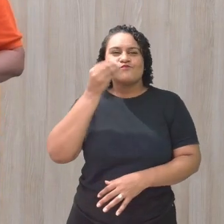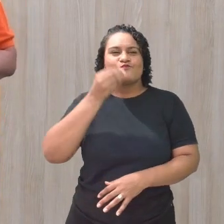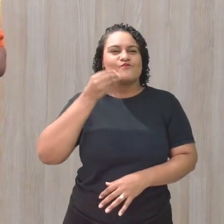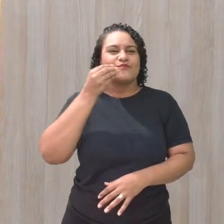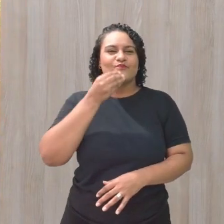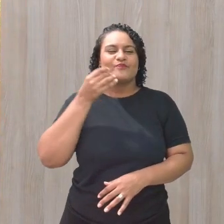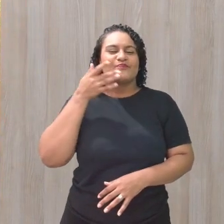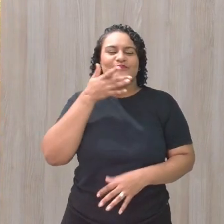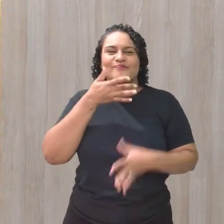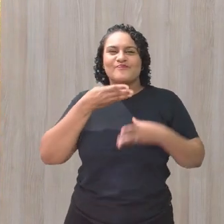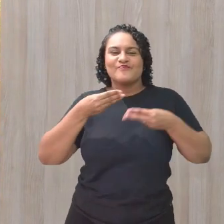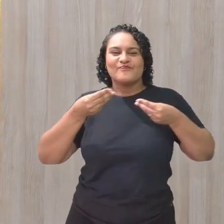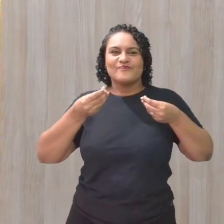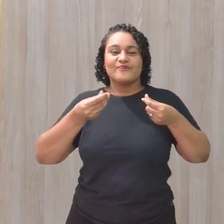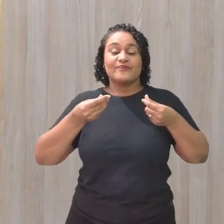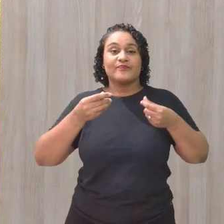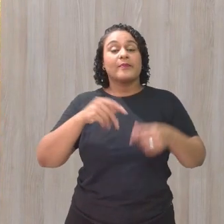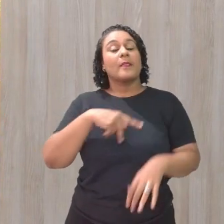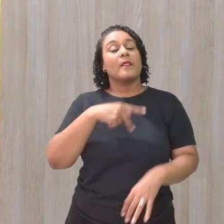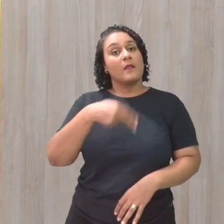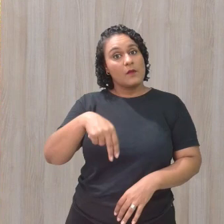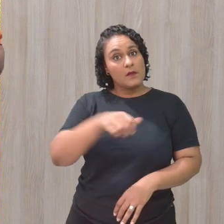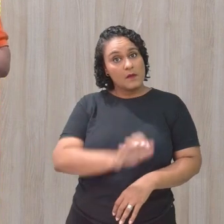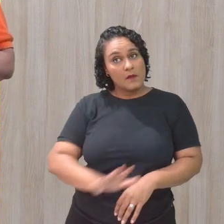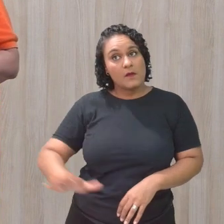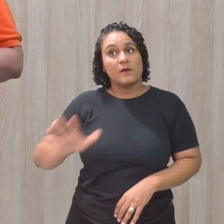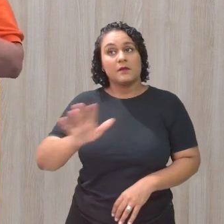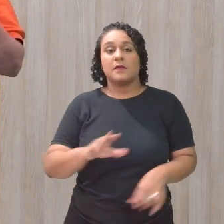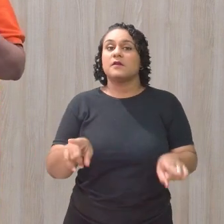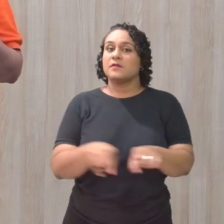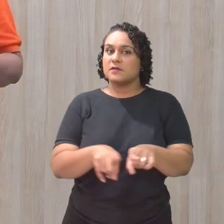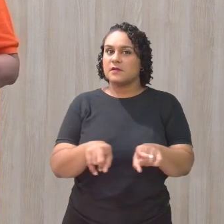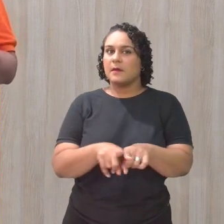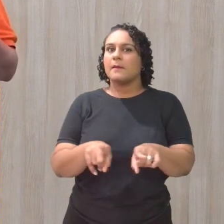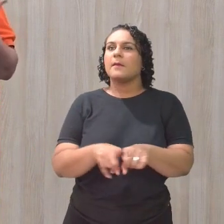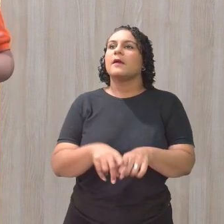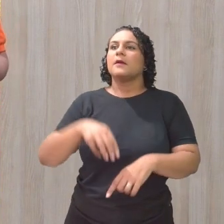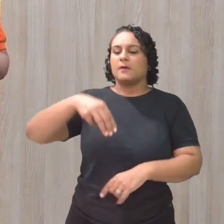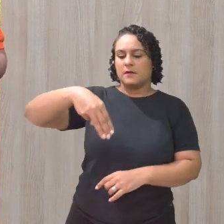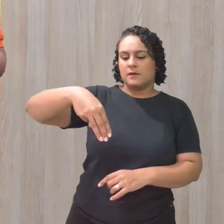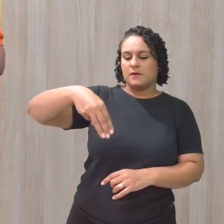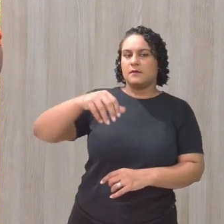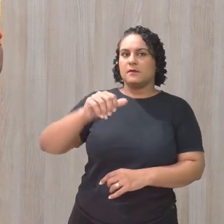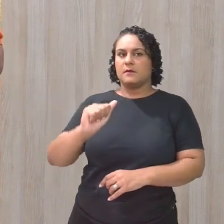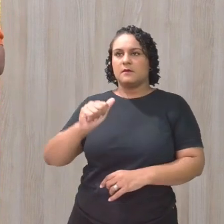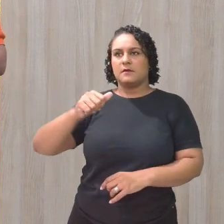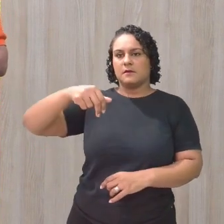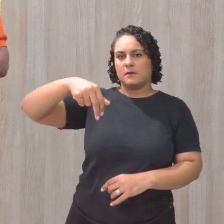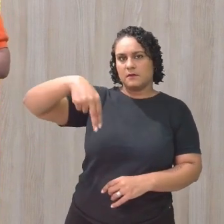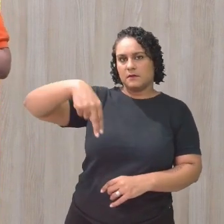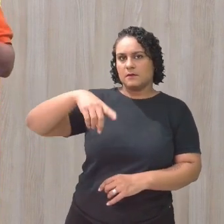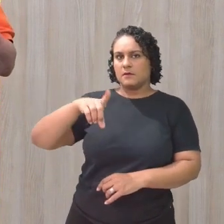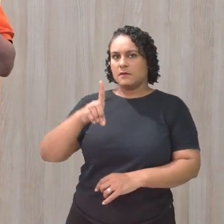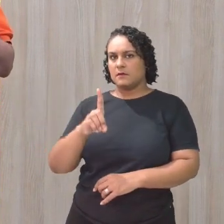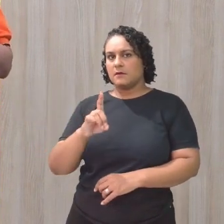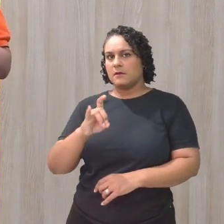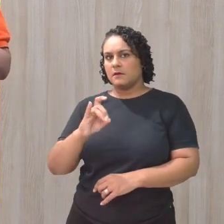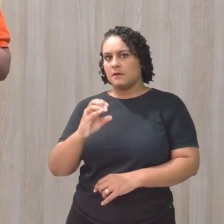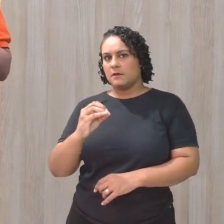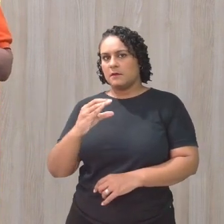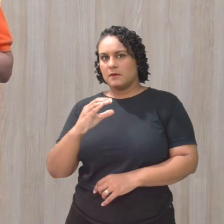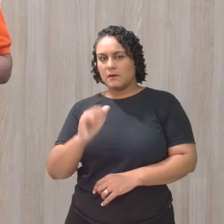Nordeste, conhecemos também, como chamamos de mandioca, aquela que se faz